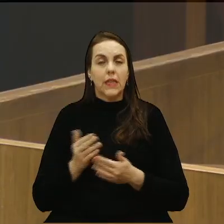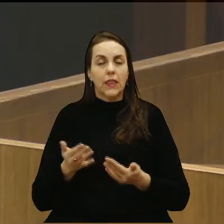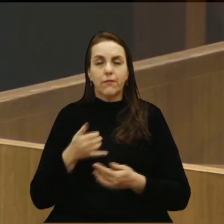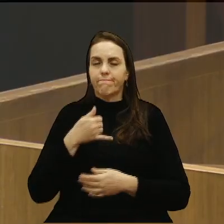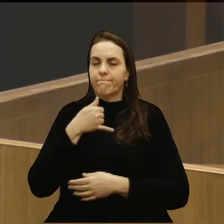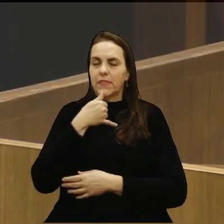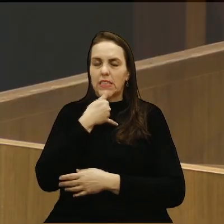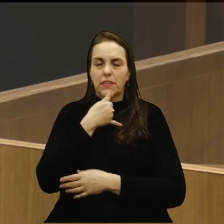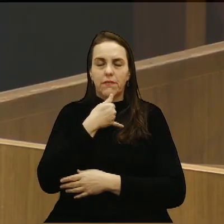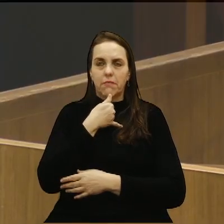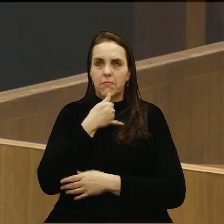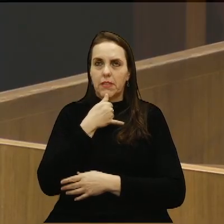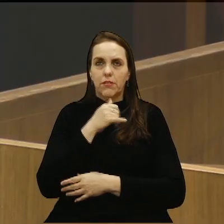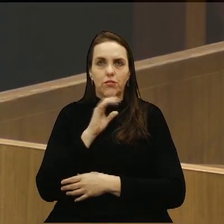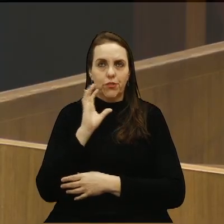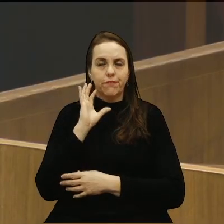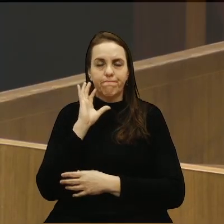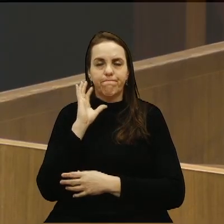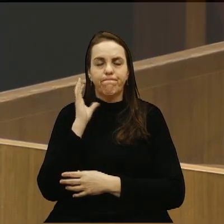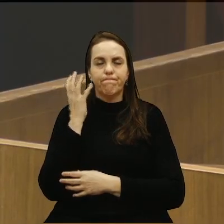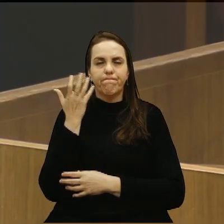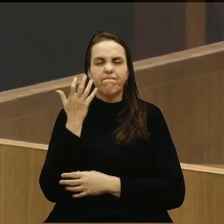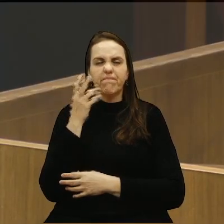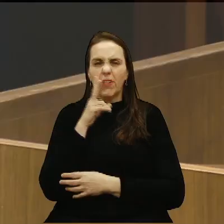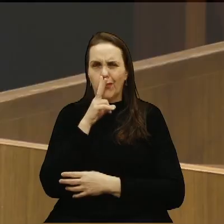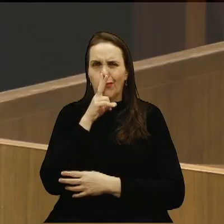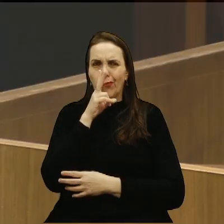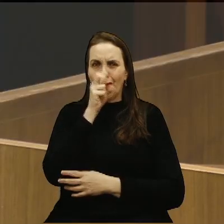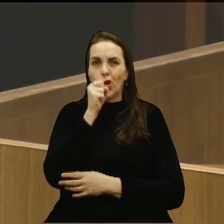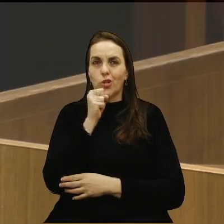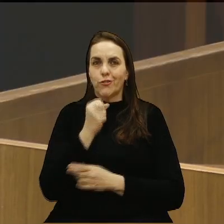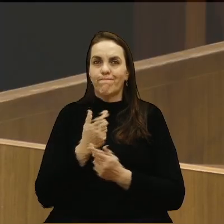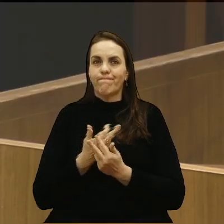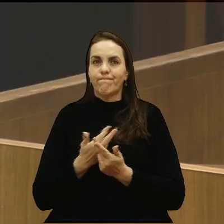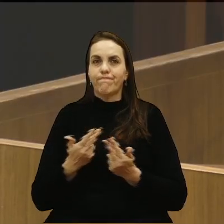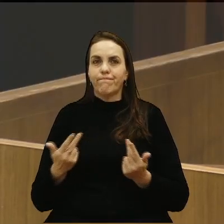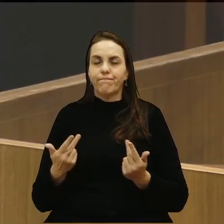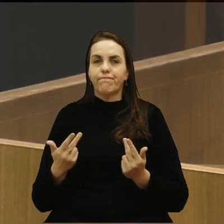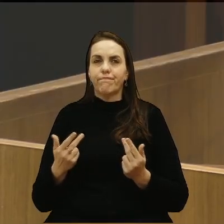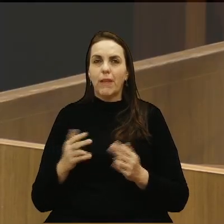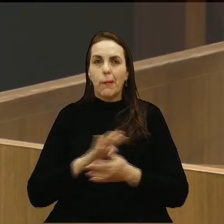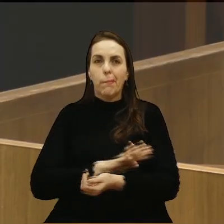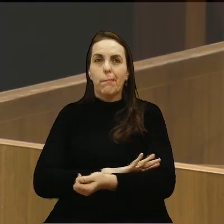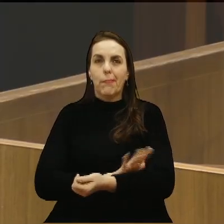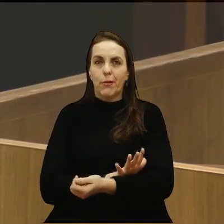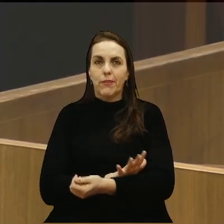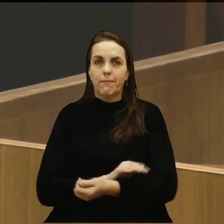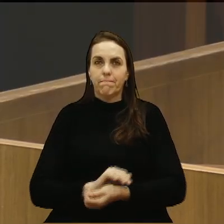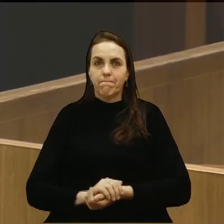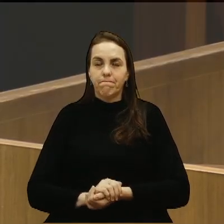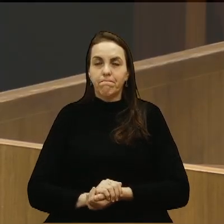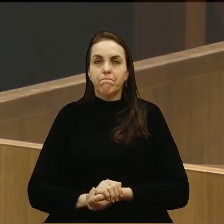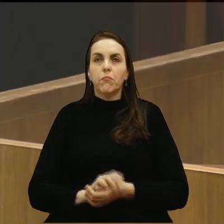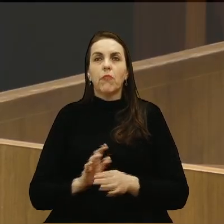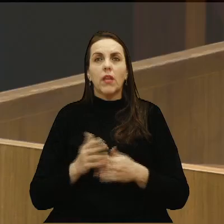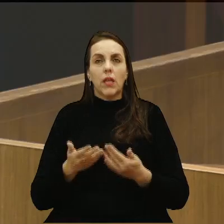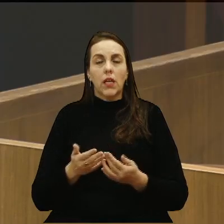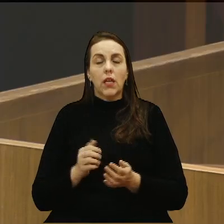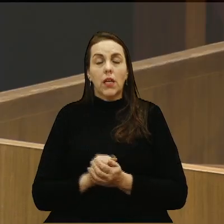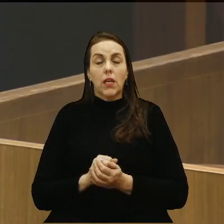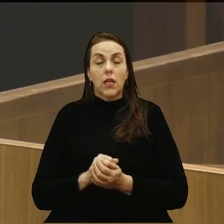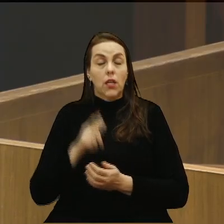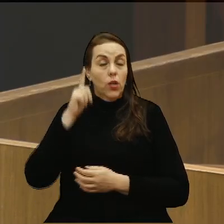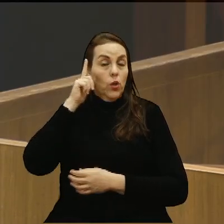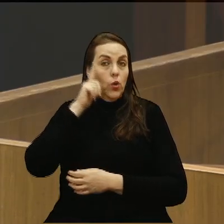infelizmente, teve atos muito fortes com relação ao preconceito. E o vereador Lucas Carenhato